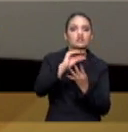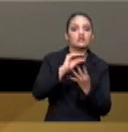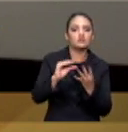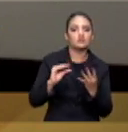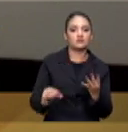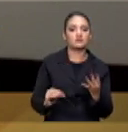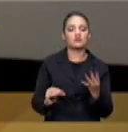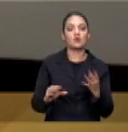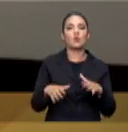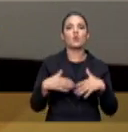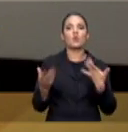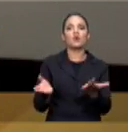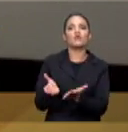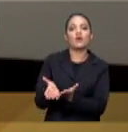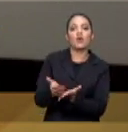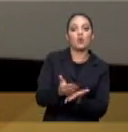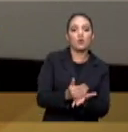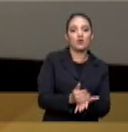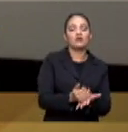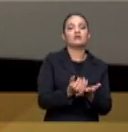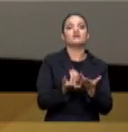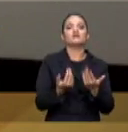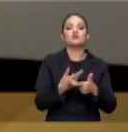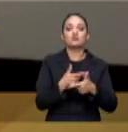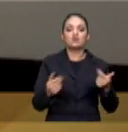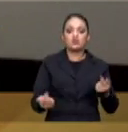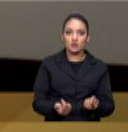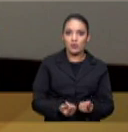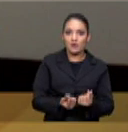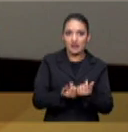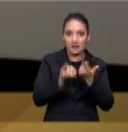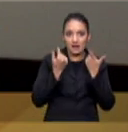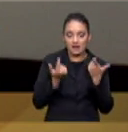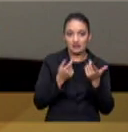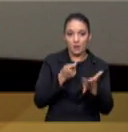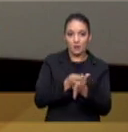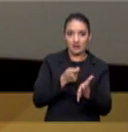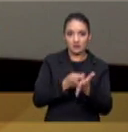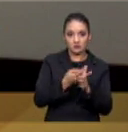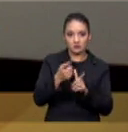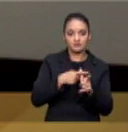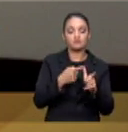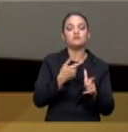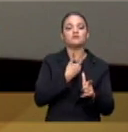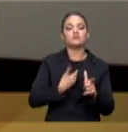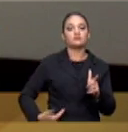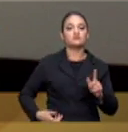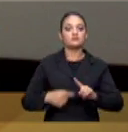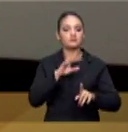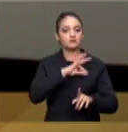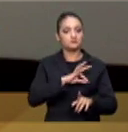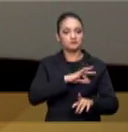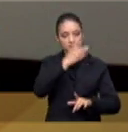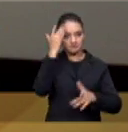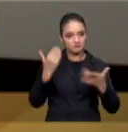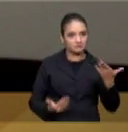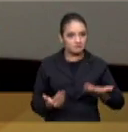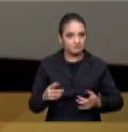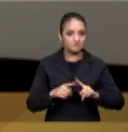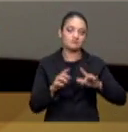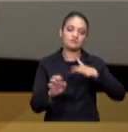incidente sobre renda das obrigações de dívida pública e sobre proventos dos seus servidores e das de suas